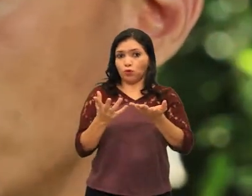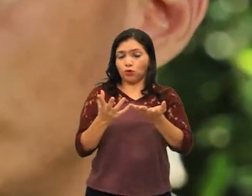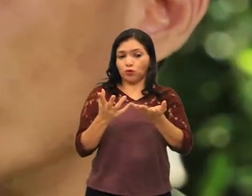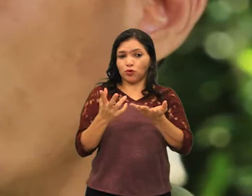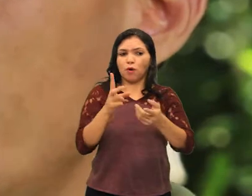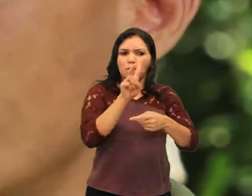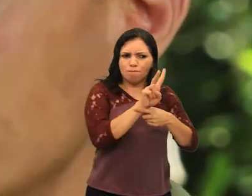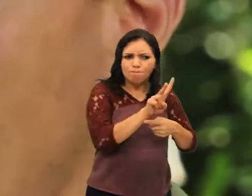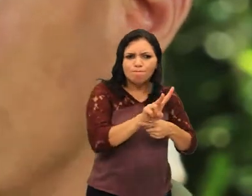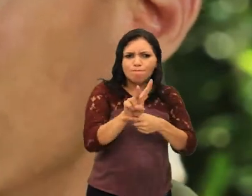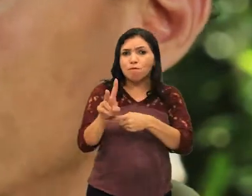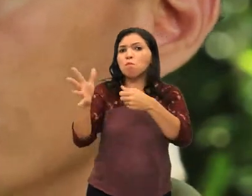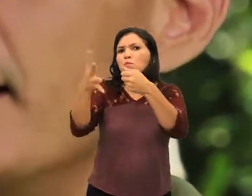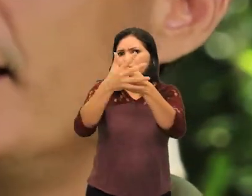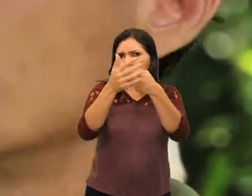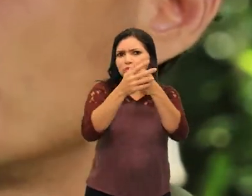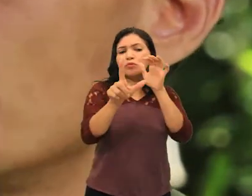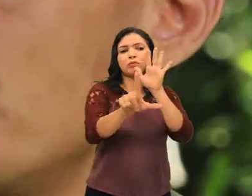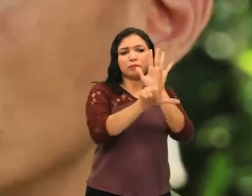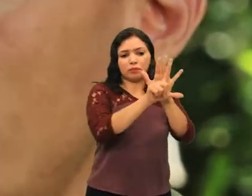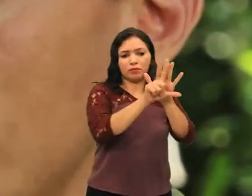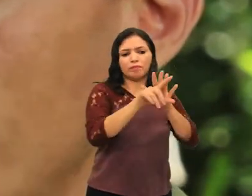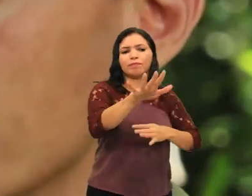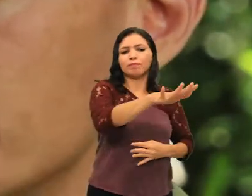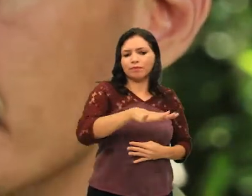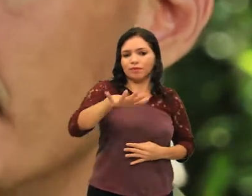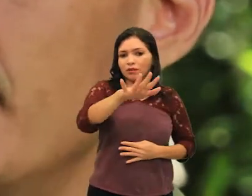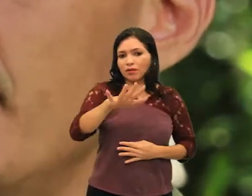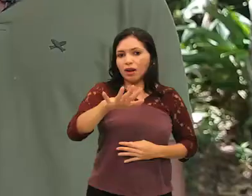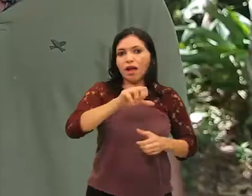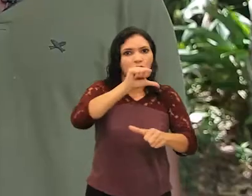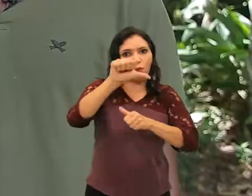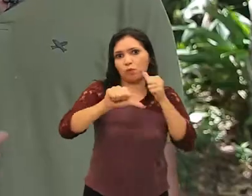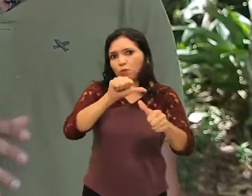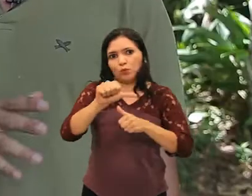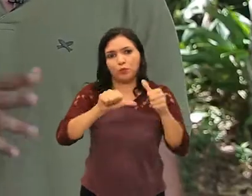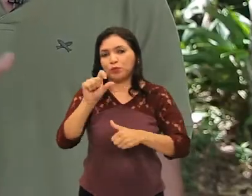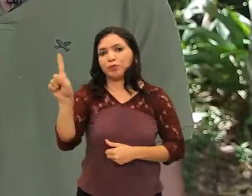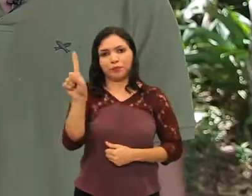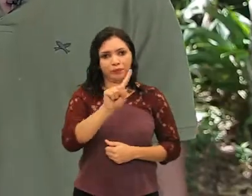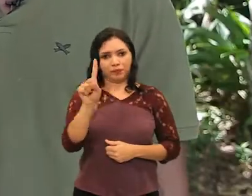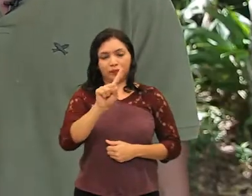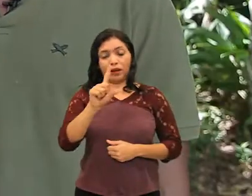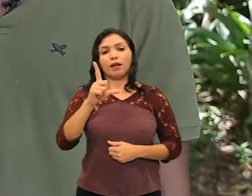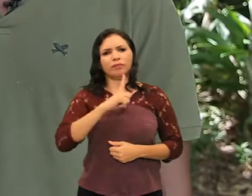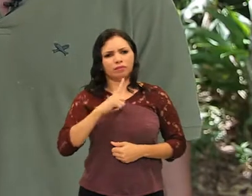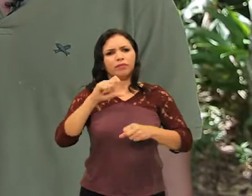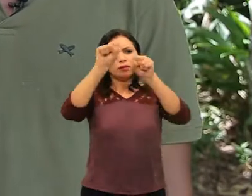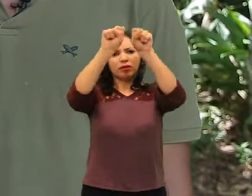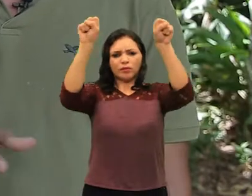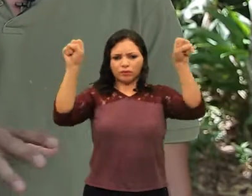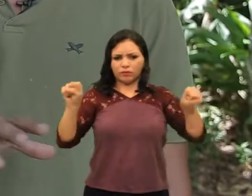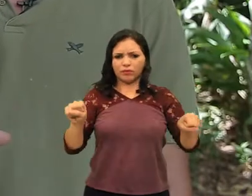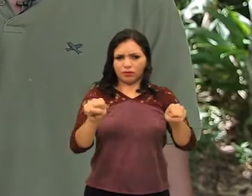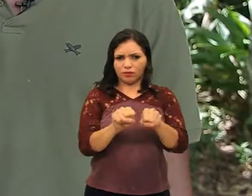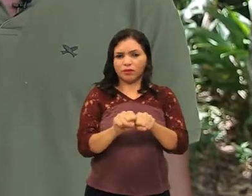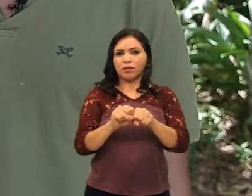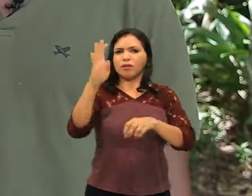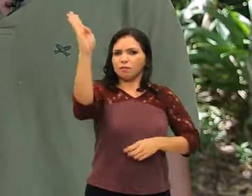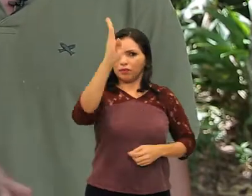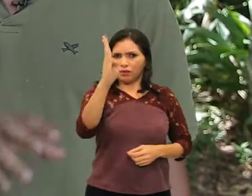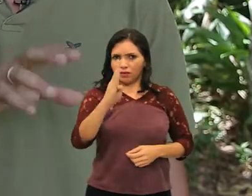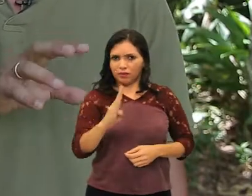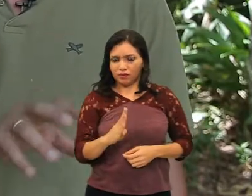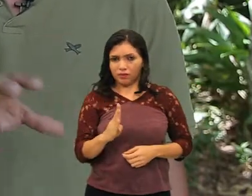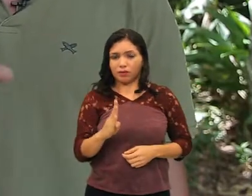ele está protegido por lei essa área aqui e isso não se altera mais. E tem um sistema nacional de unidades de conservação, que é uma lei